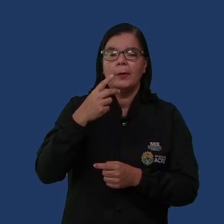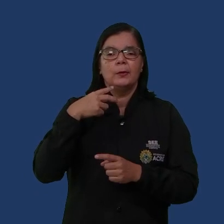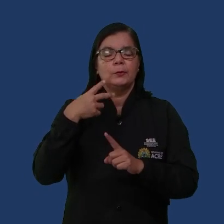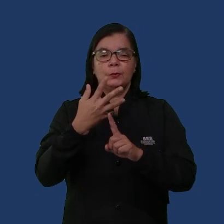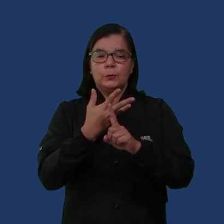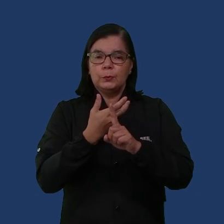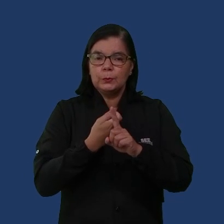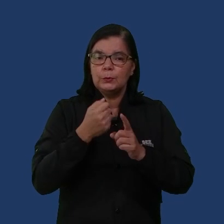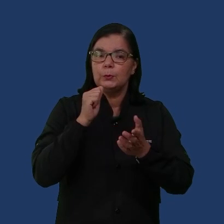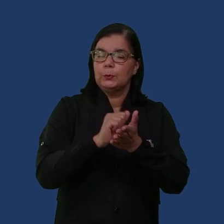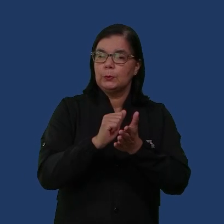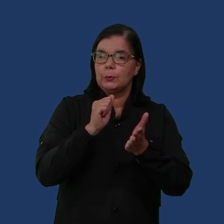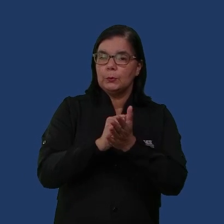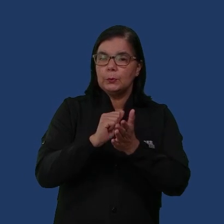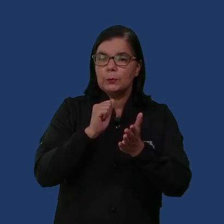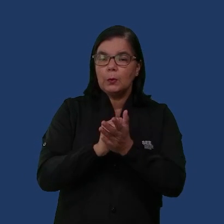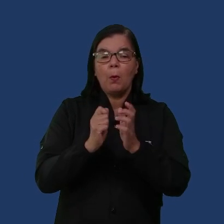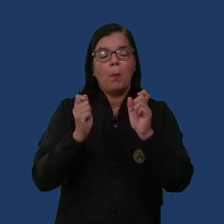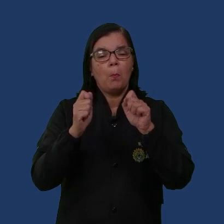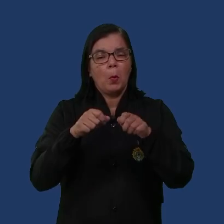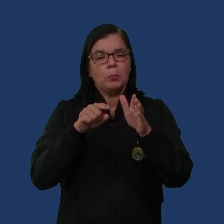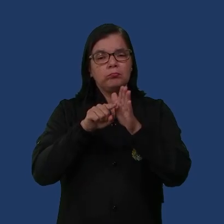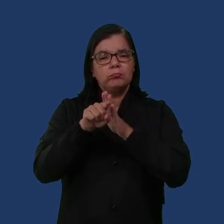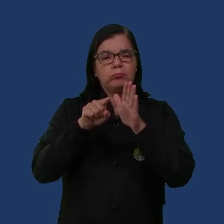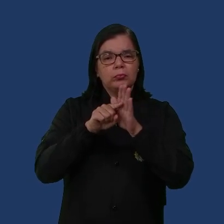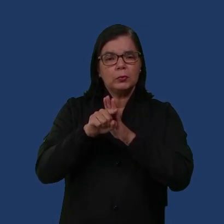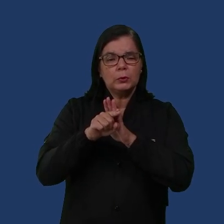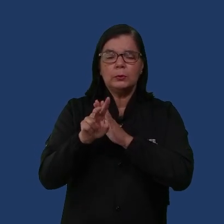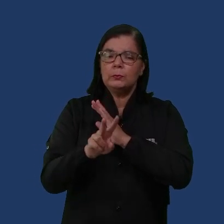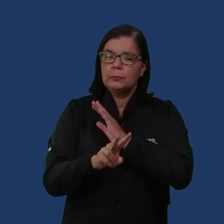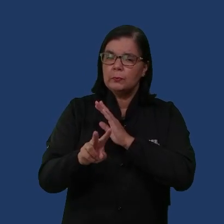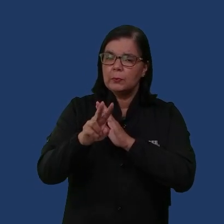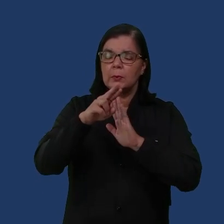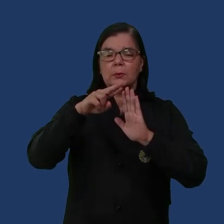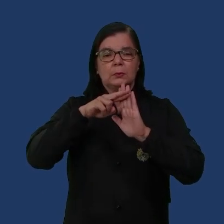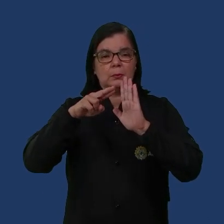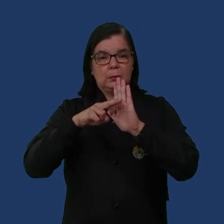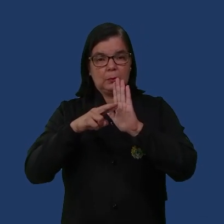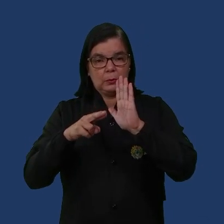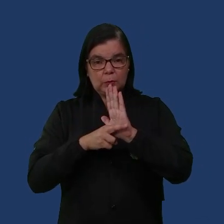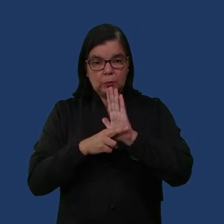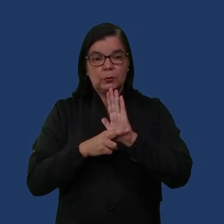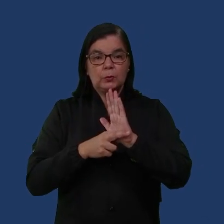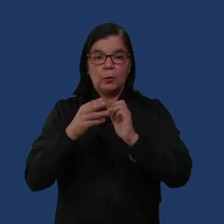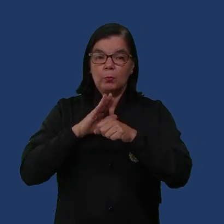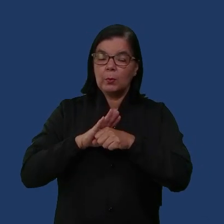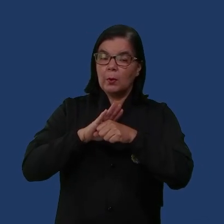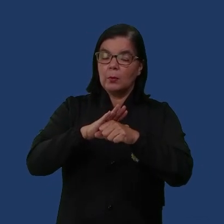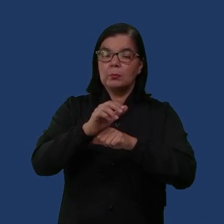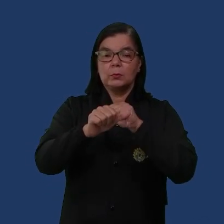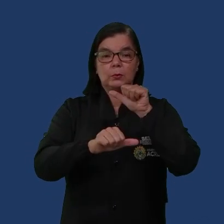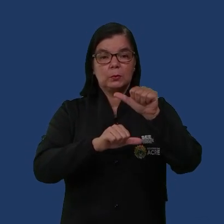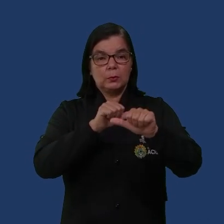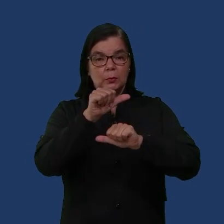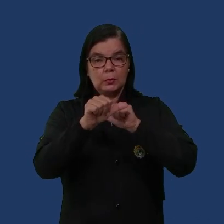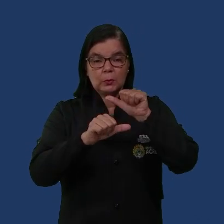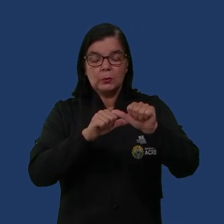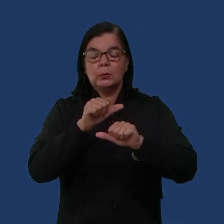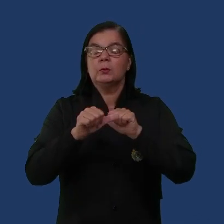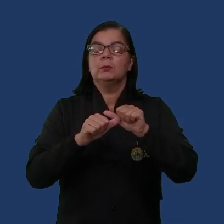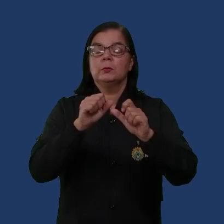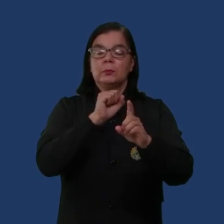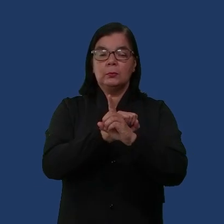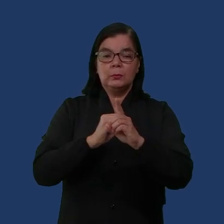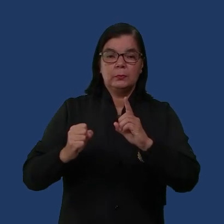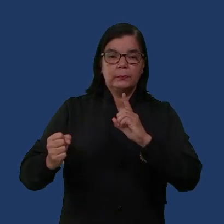artistas, escritores, eles podem questionar valores e normas estabelecidos, contribuindo